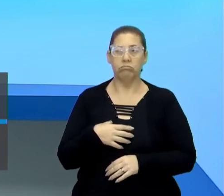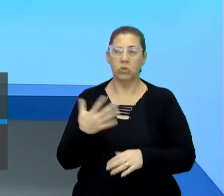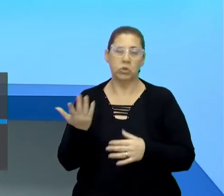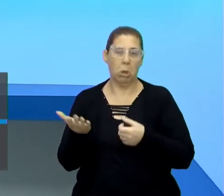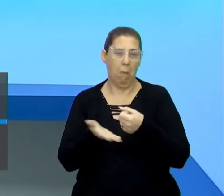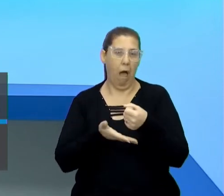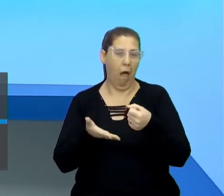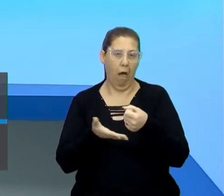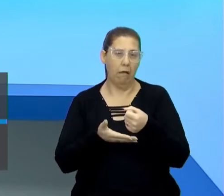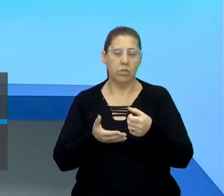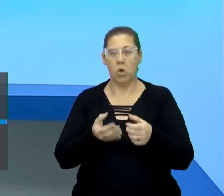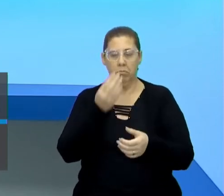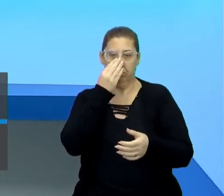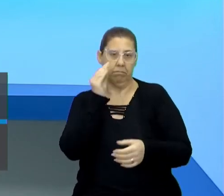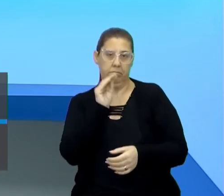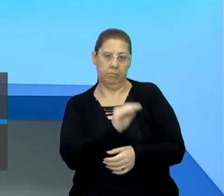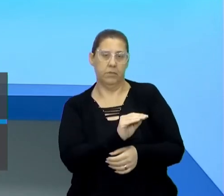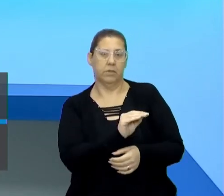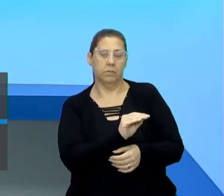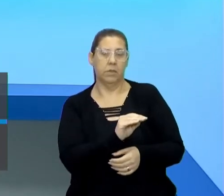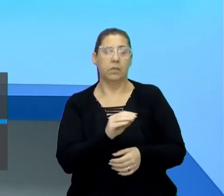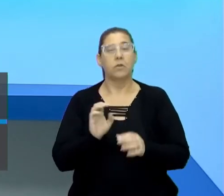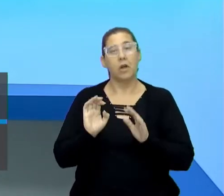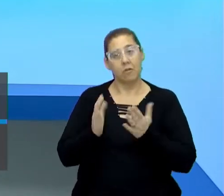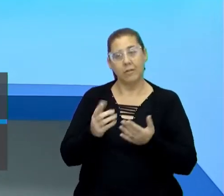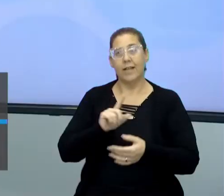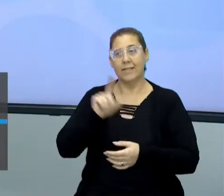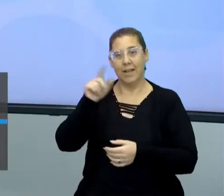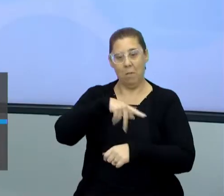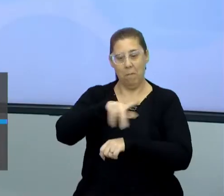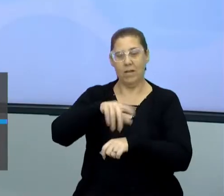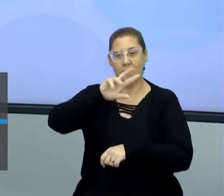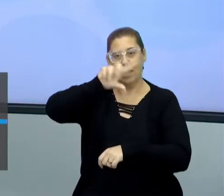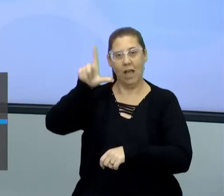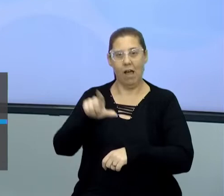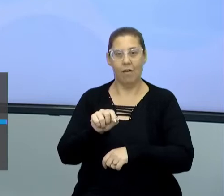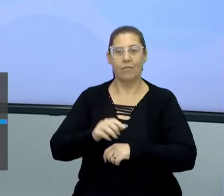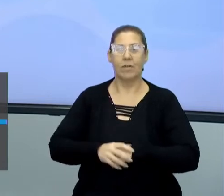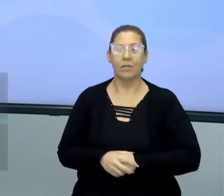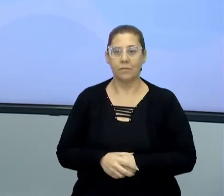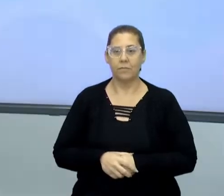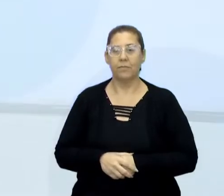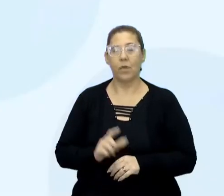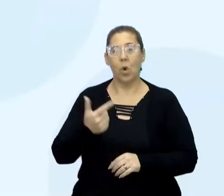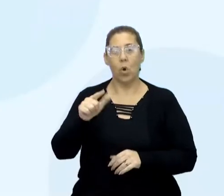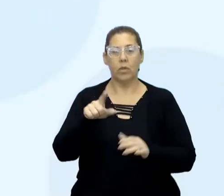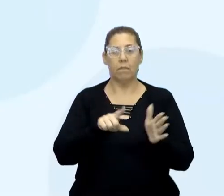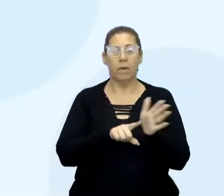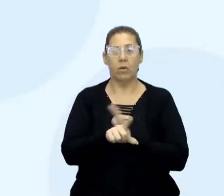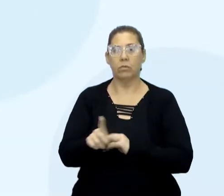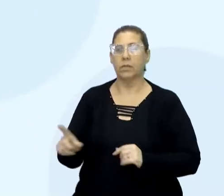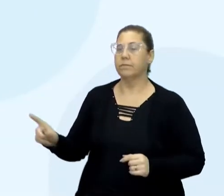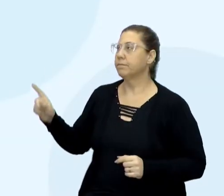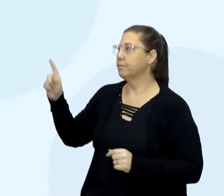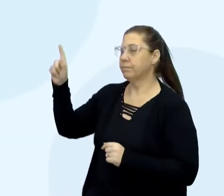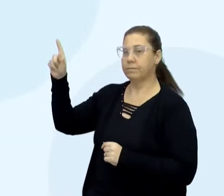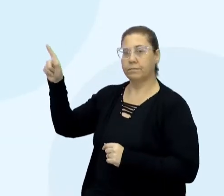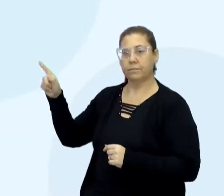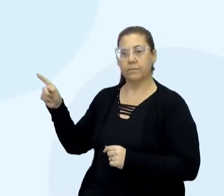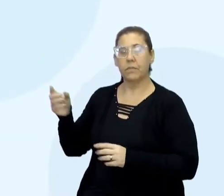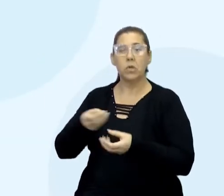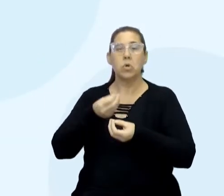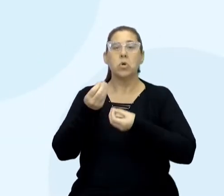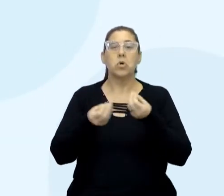superficial ou ignoradas, como é o caso da África, que a gente acabou de falar aí. Eu acho que você já respondeu a próxima pergunta, que está na tela agora. A próxima pergunta. Eu não acredito nisso. Como a